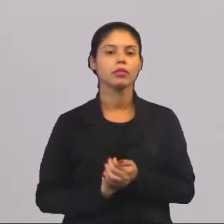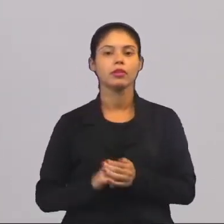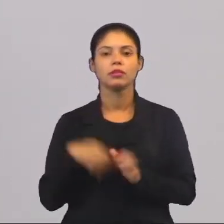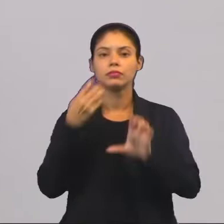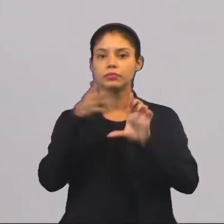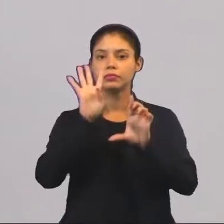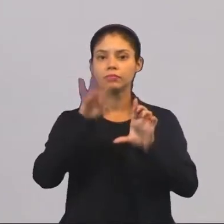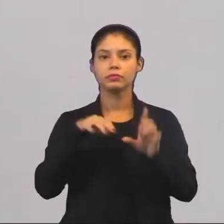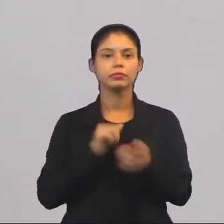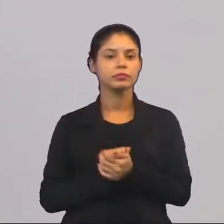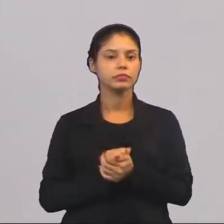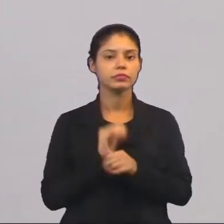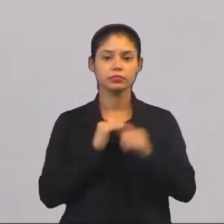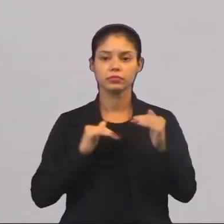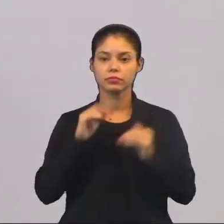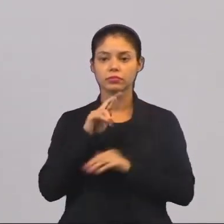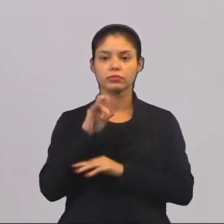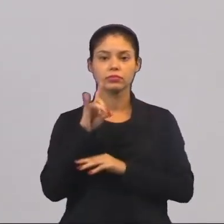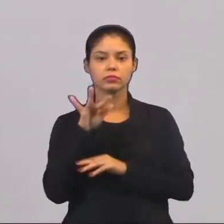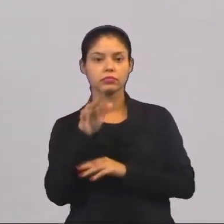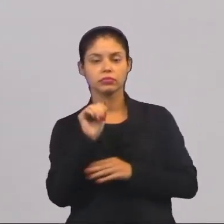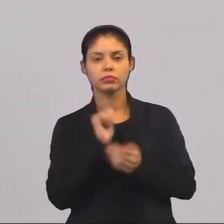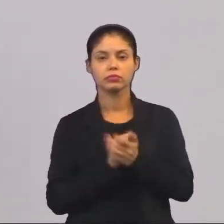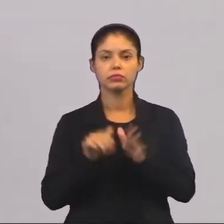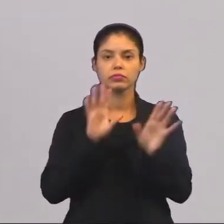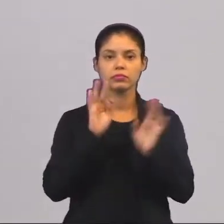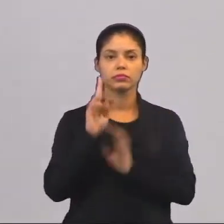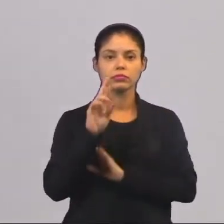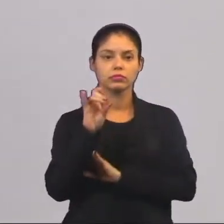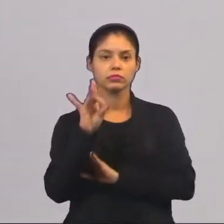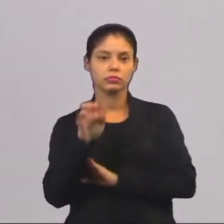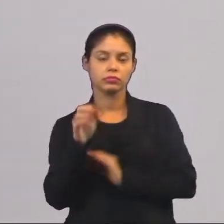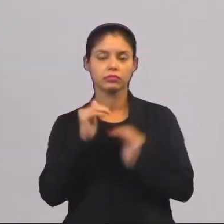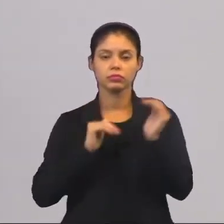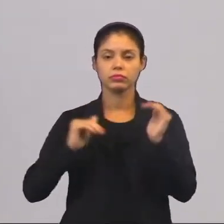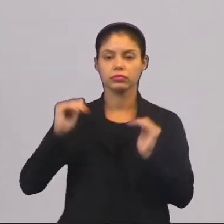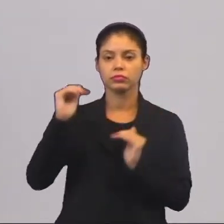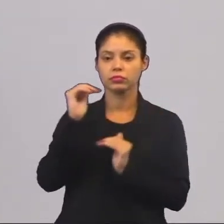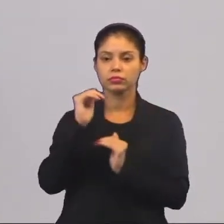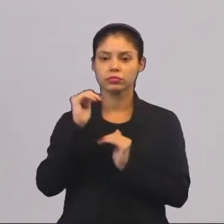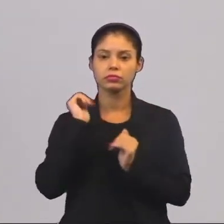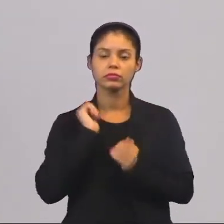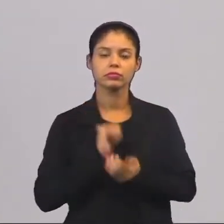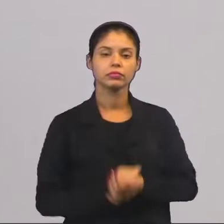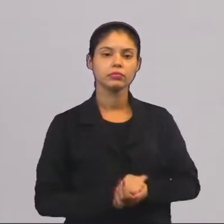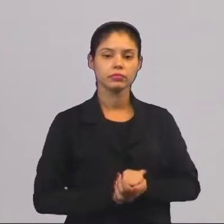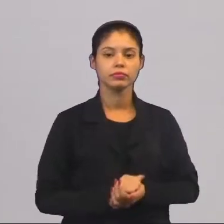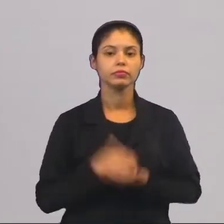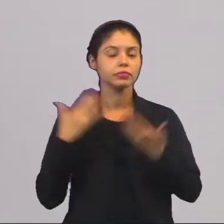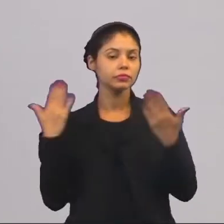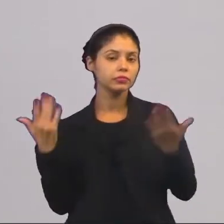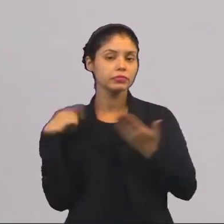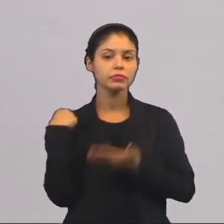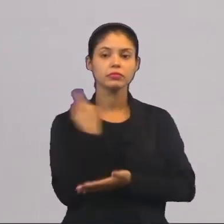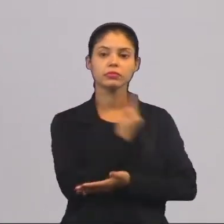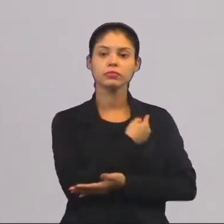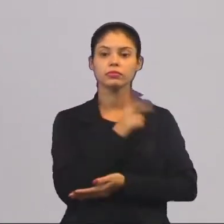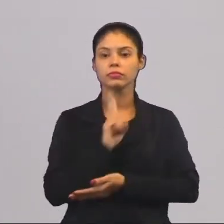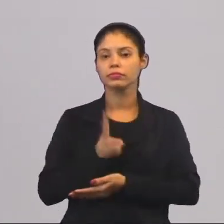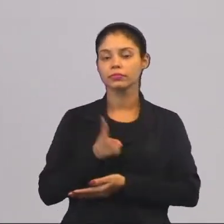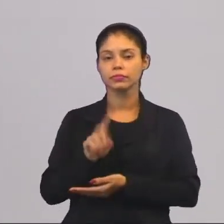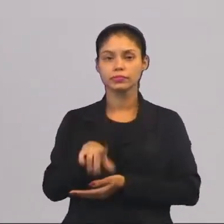matrizes superiores, ou seja, determinantes superiores, tá? E aí a gente vai ter que